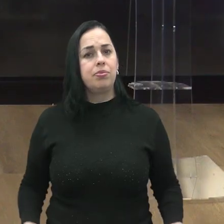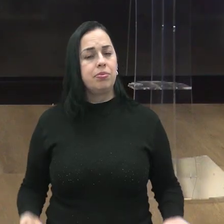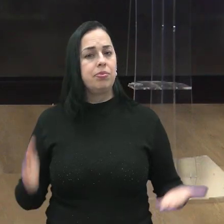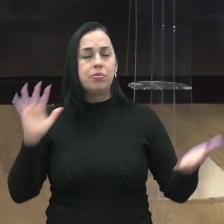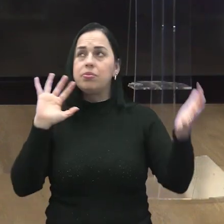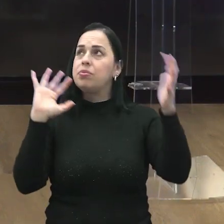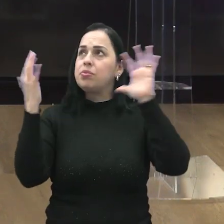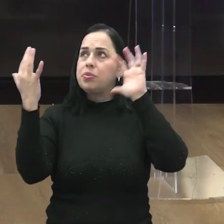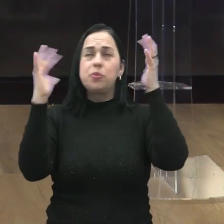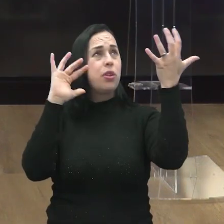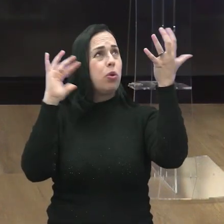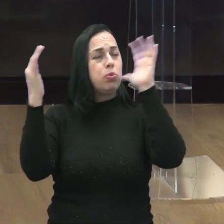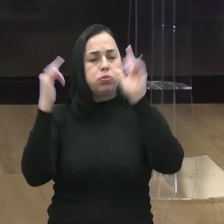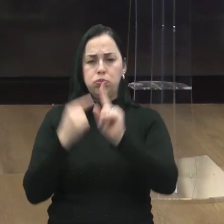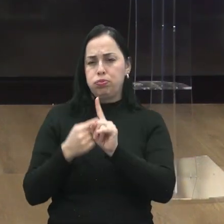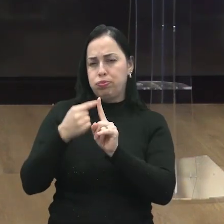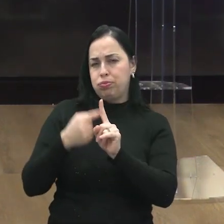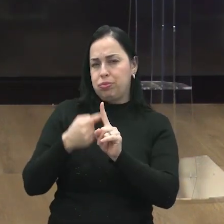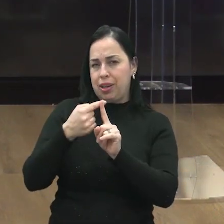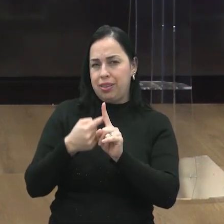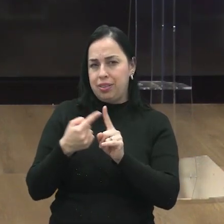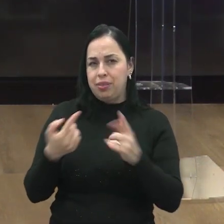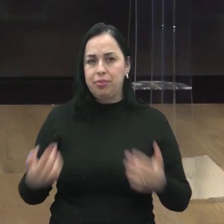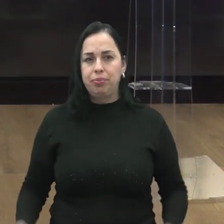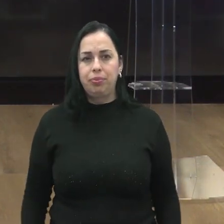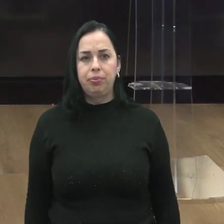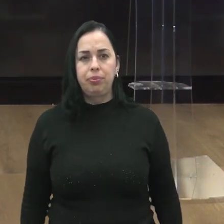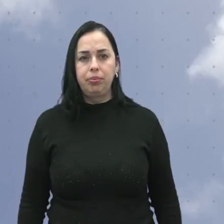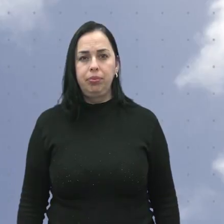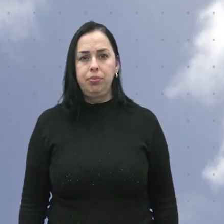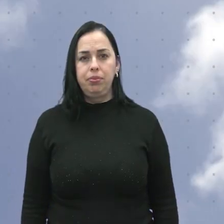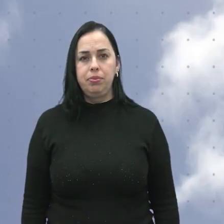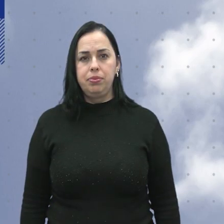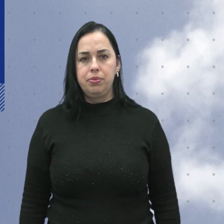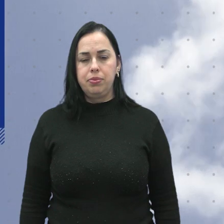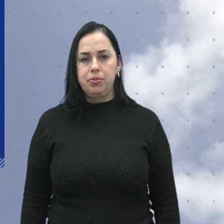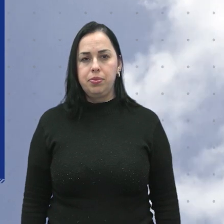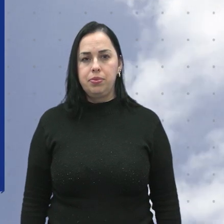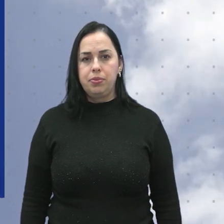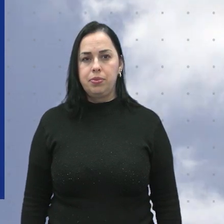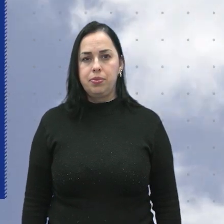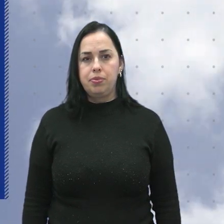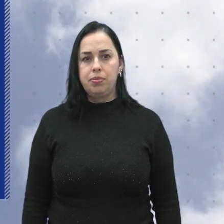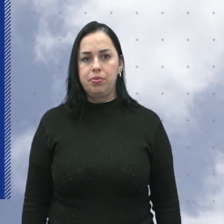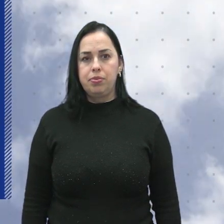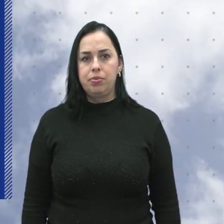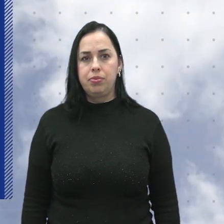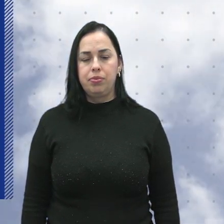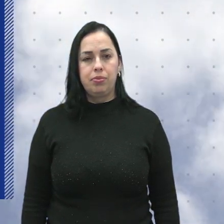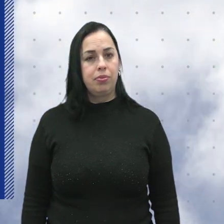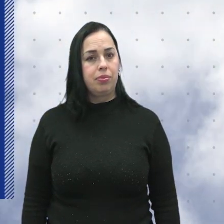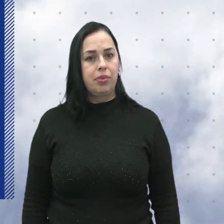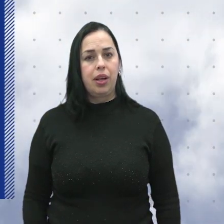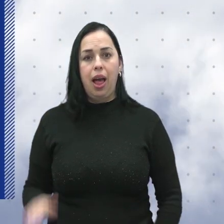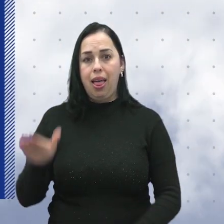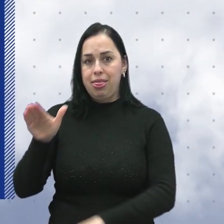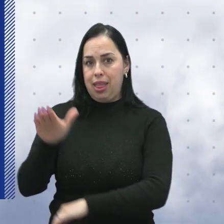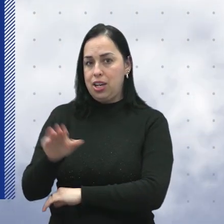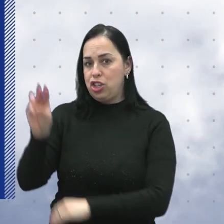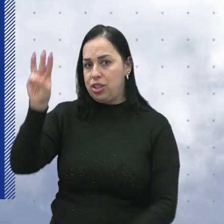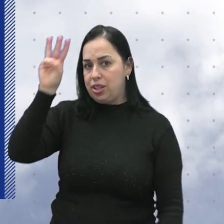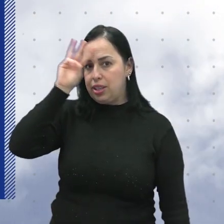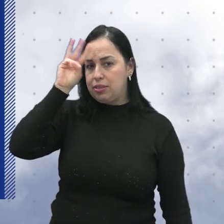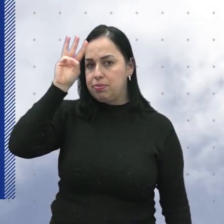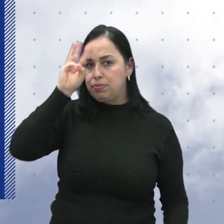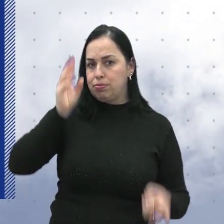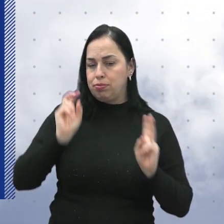Hora de saber como ficam as temperaturas na cidade na previsão do tempo. A tarde desta